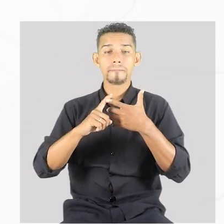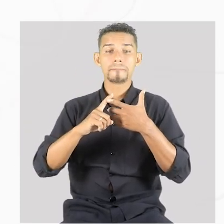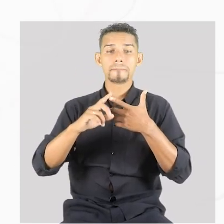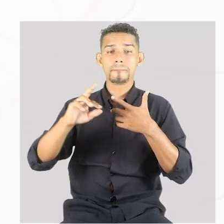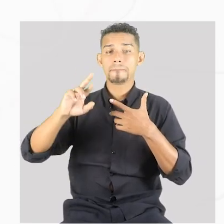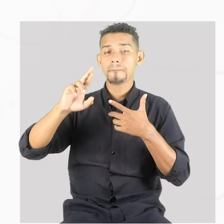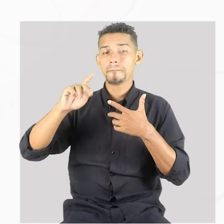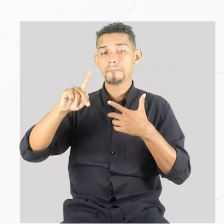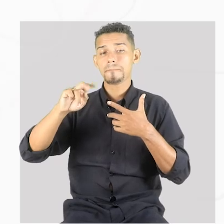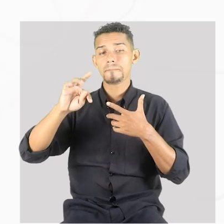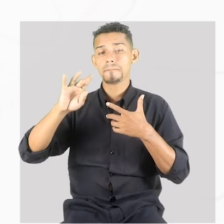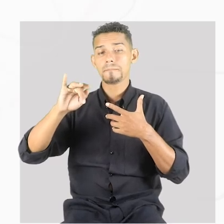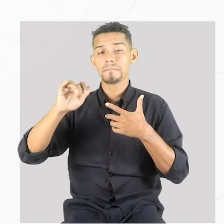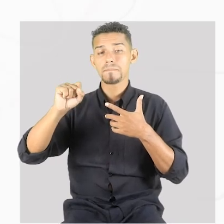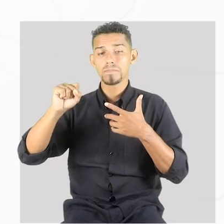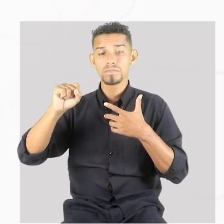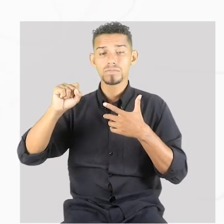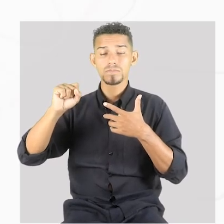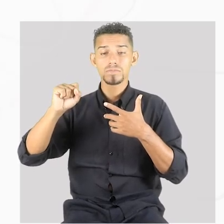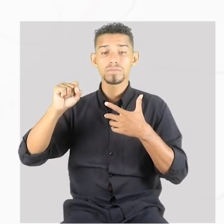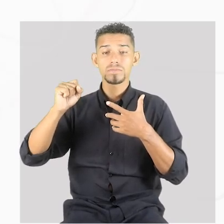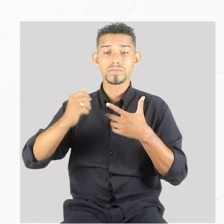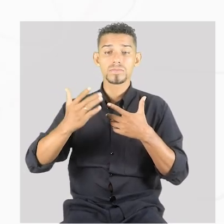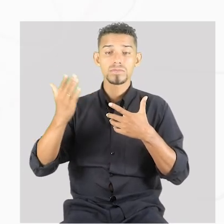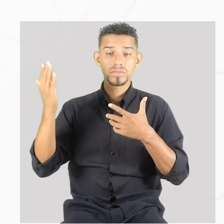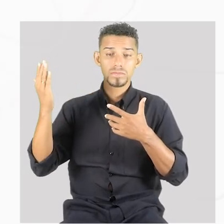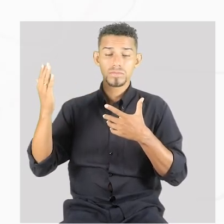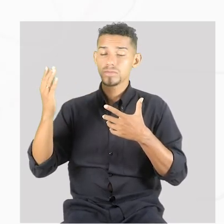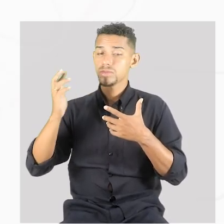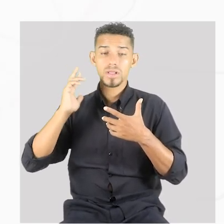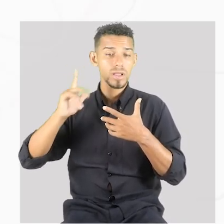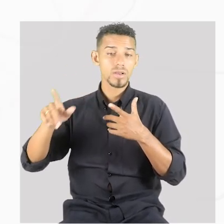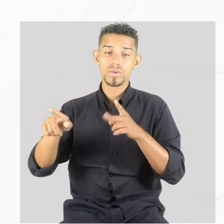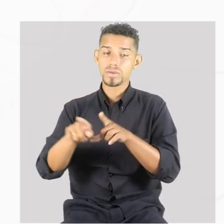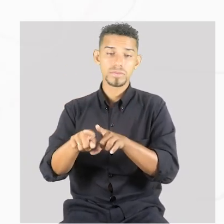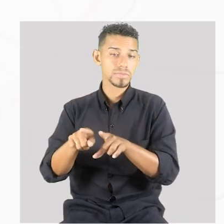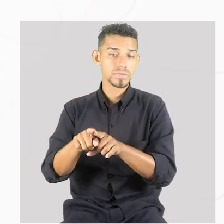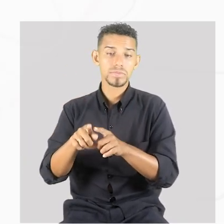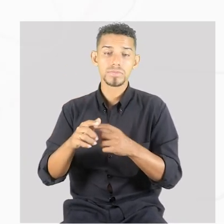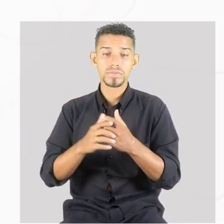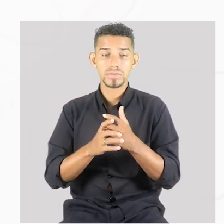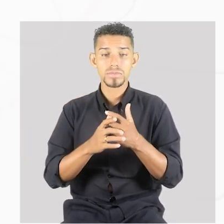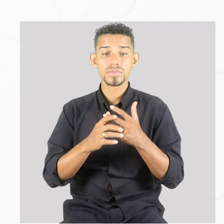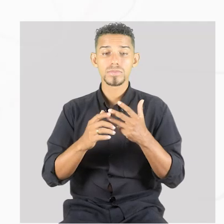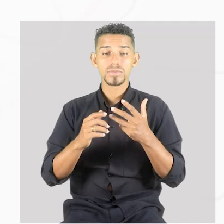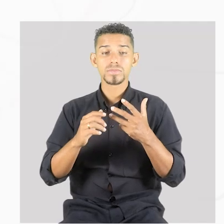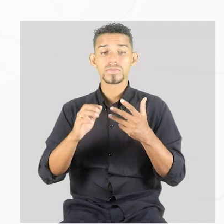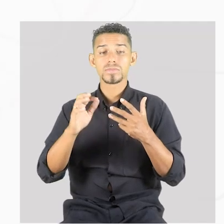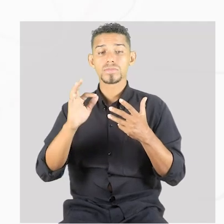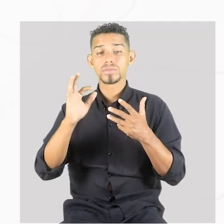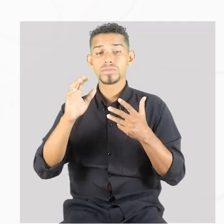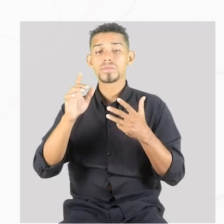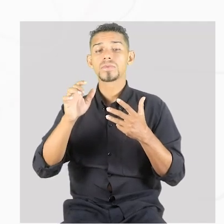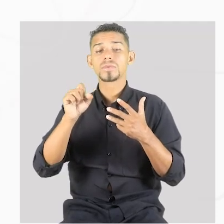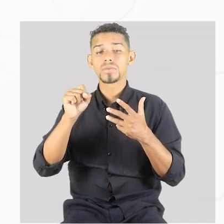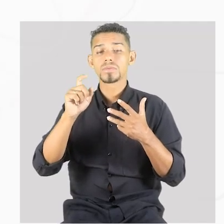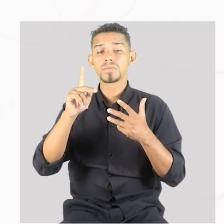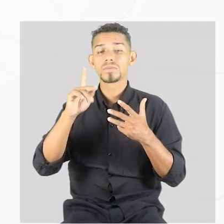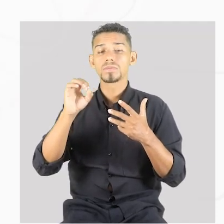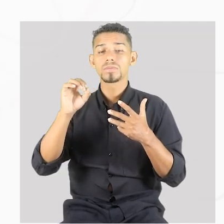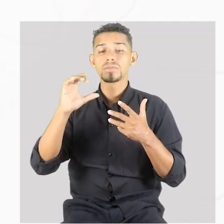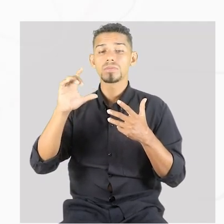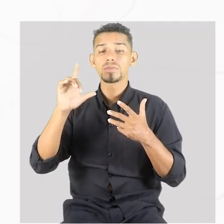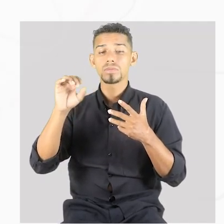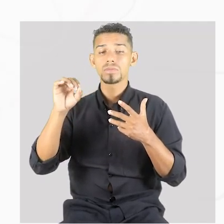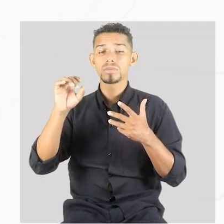Protista Futebol e Regatas, Mário Ameba, né? Também não é um protista. Esporte Clube Funge, Zé Bolô,